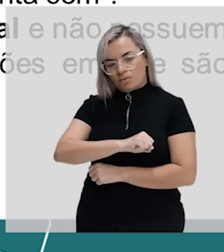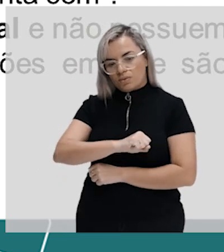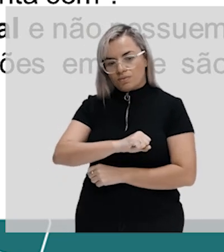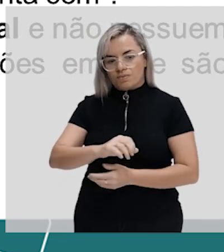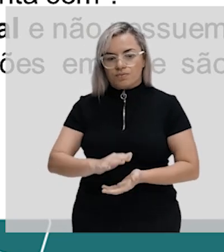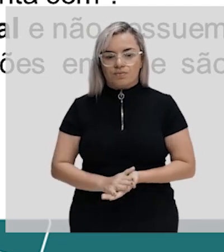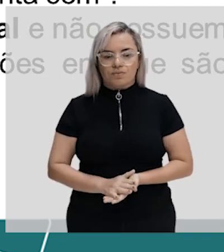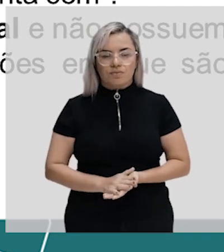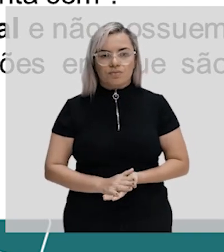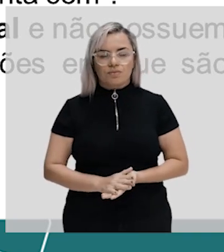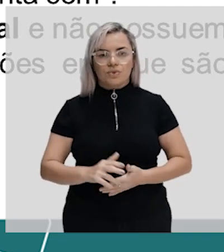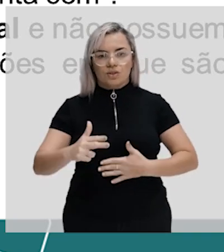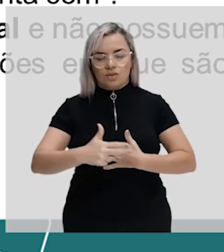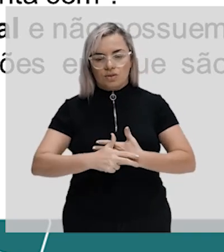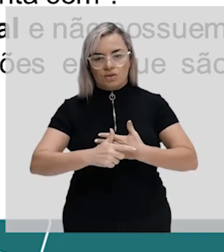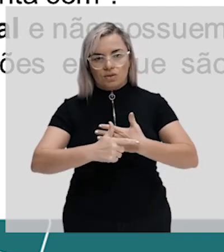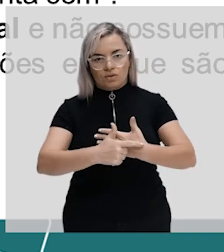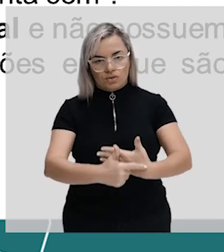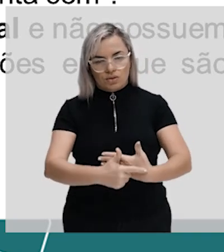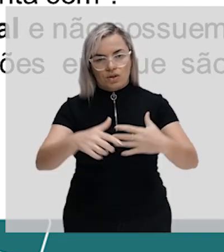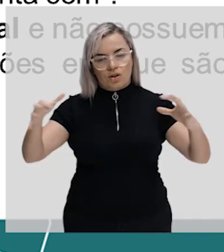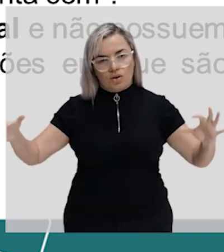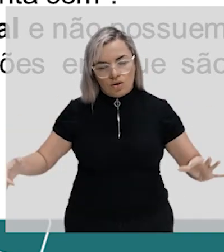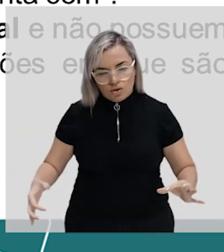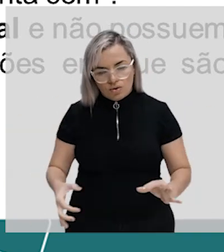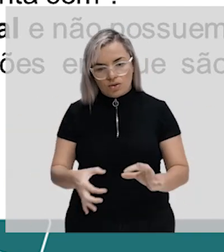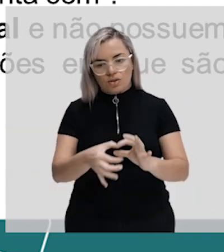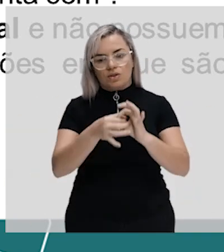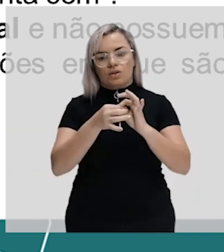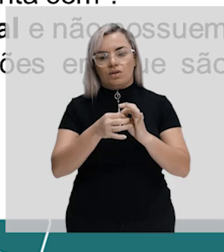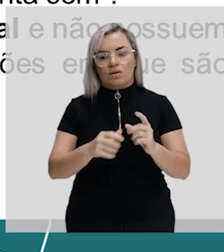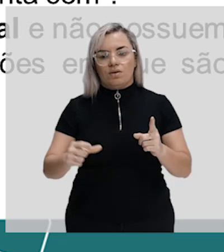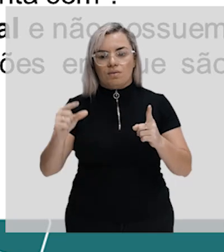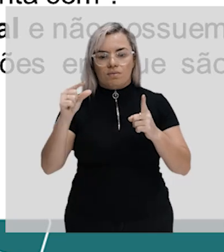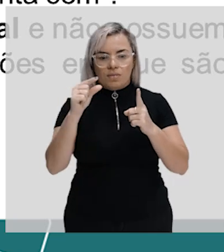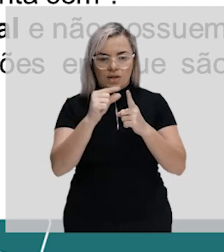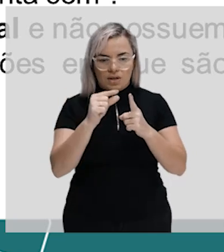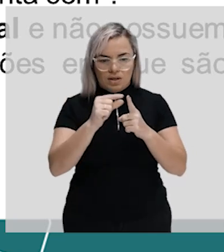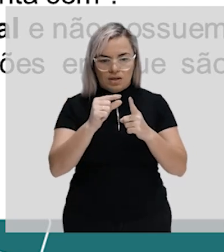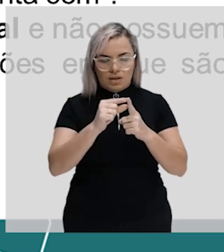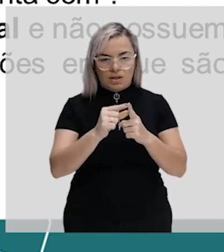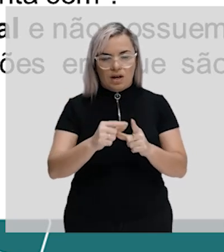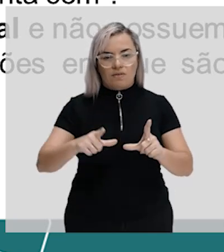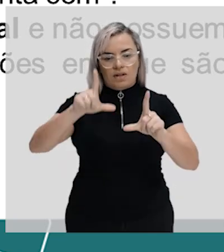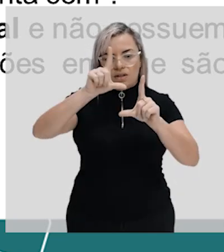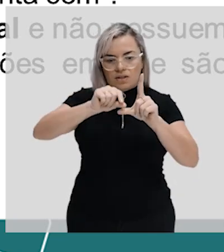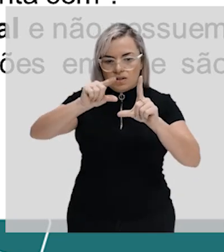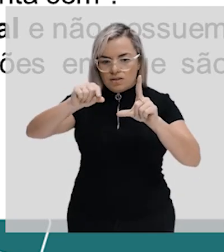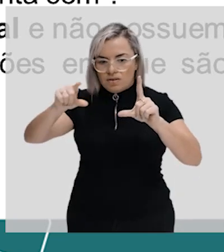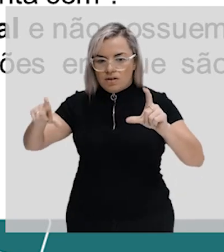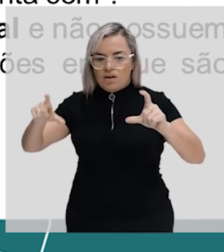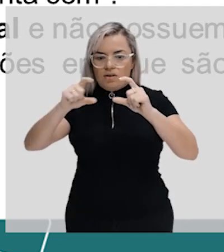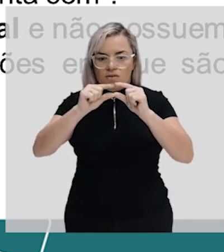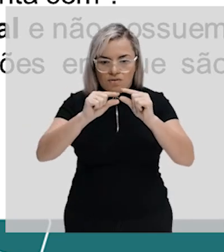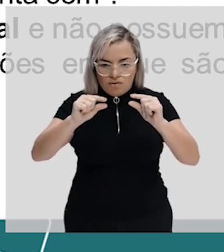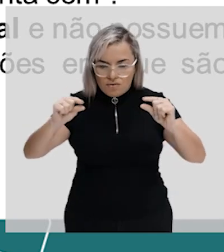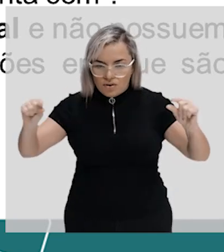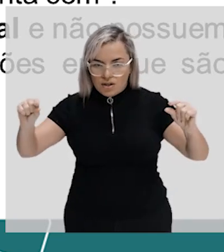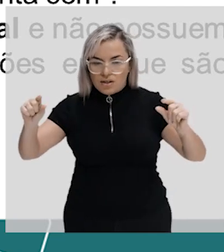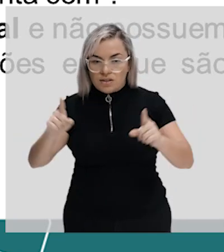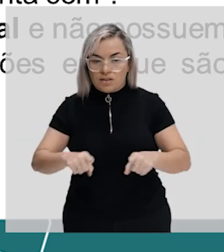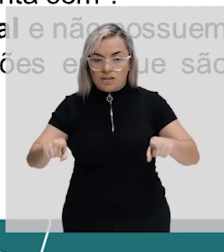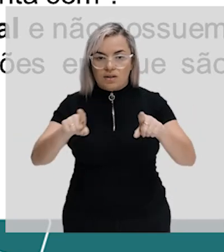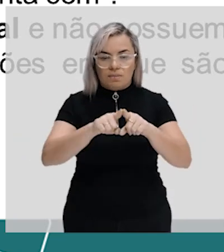palavras, sintagmas, frases ou orações e estabelecer relações de hierarquia entre